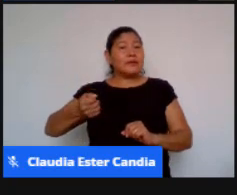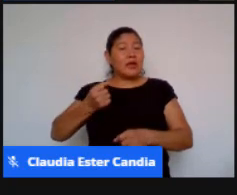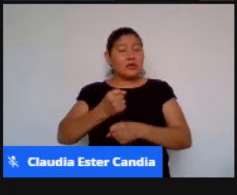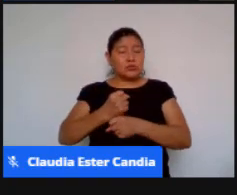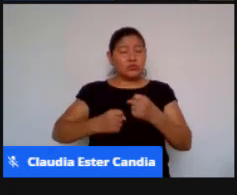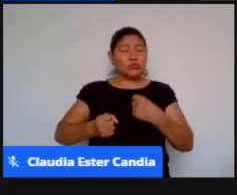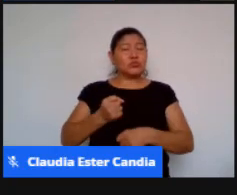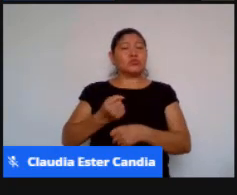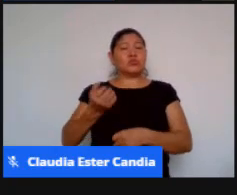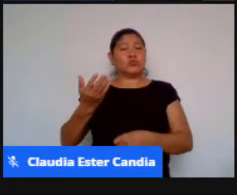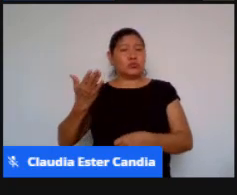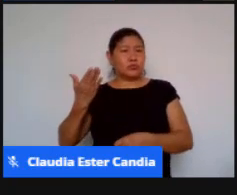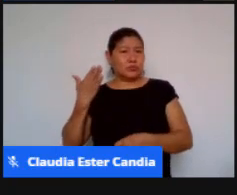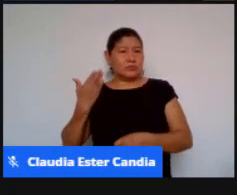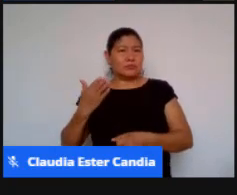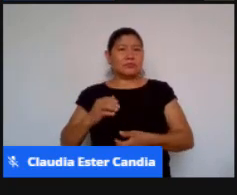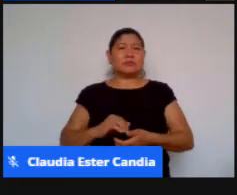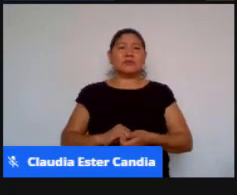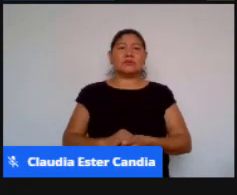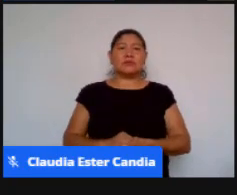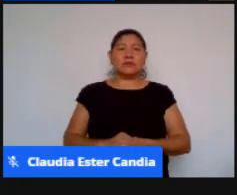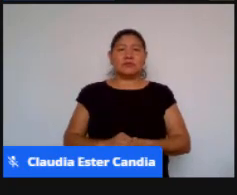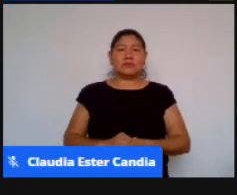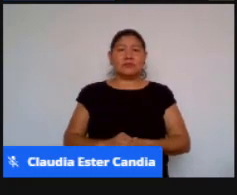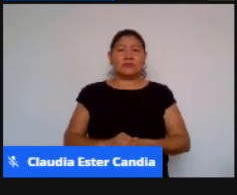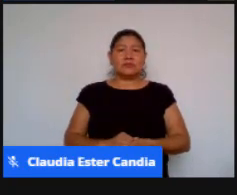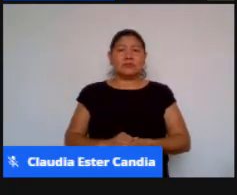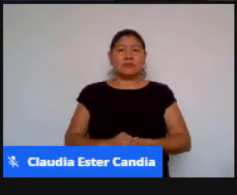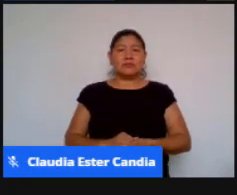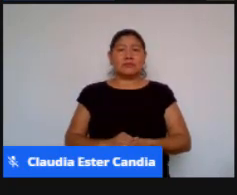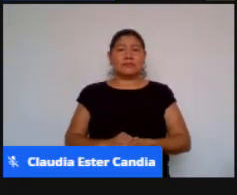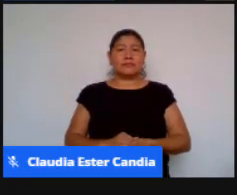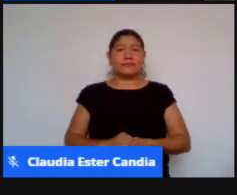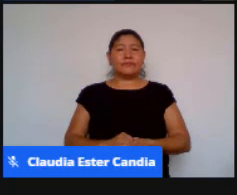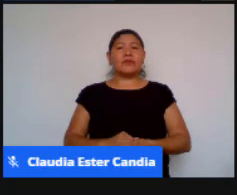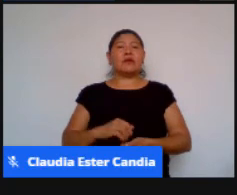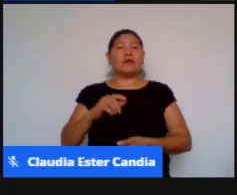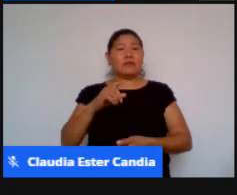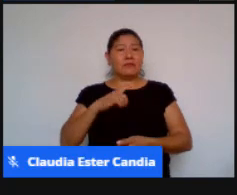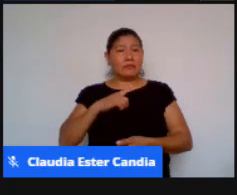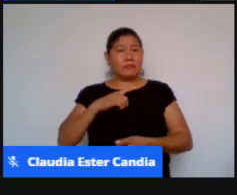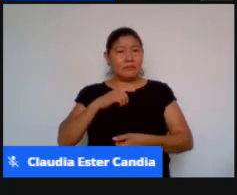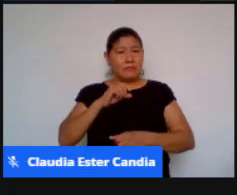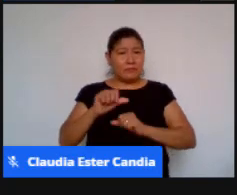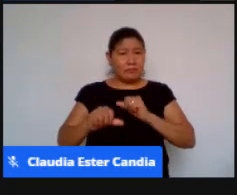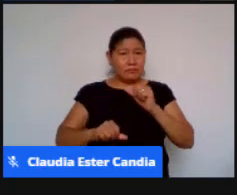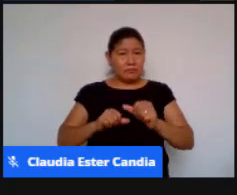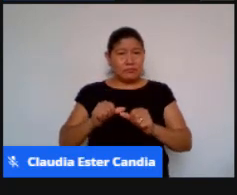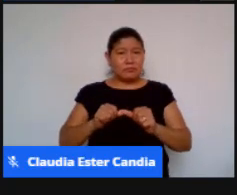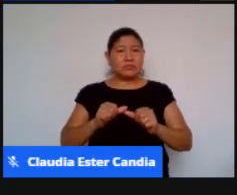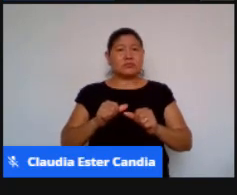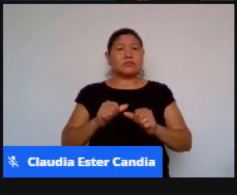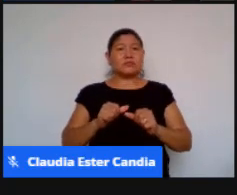bem? Então, agora, a gente vai passar, né, para